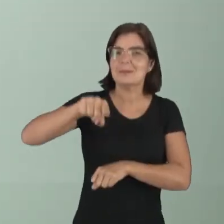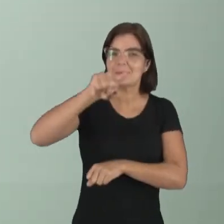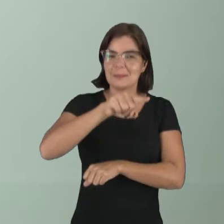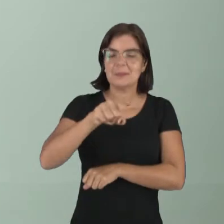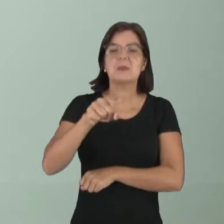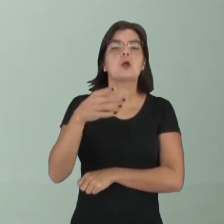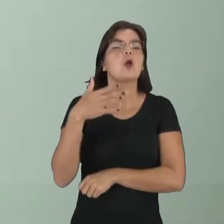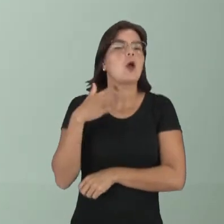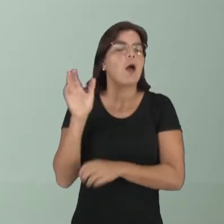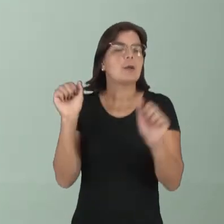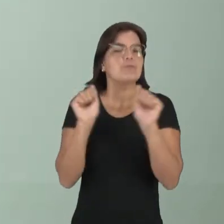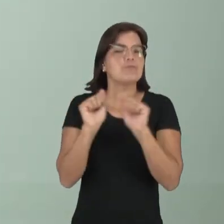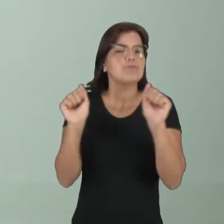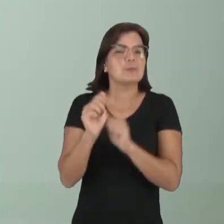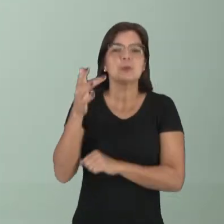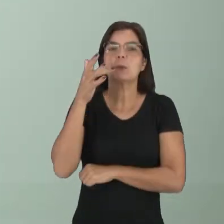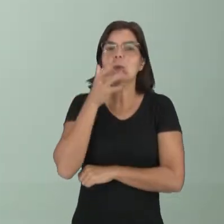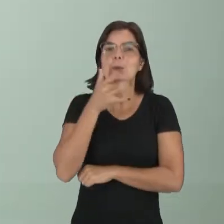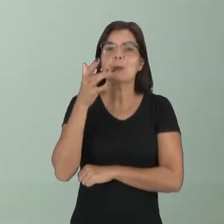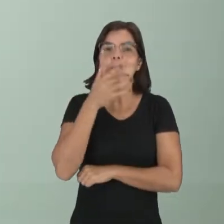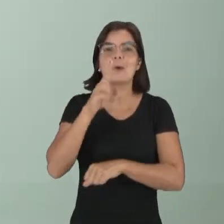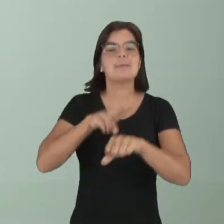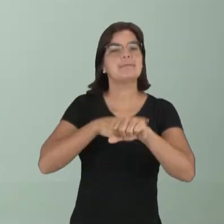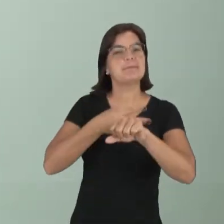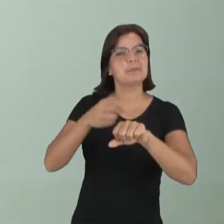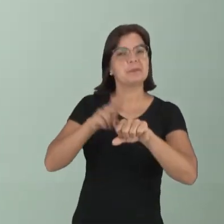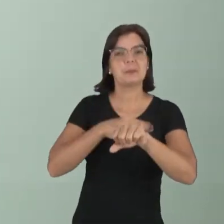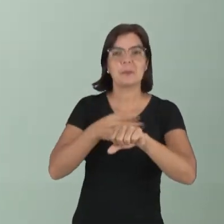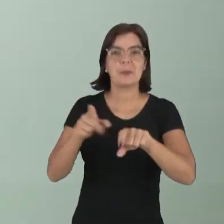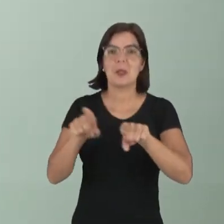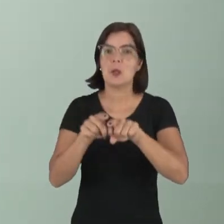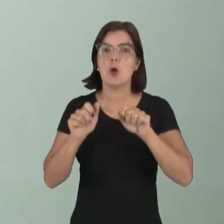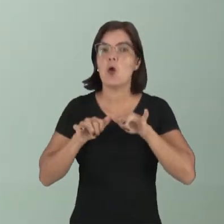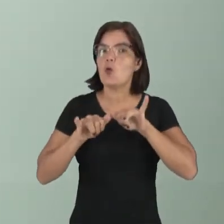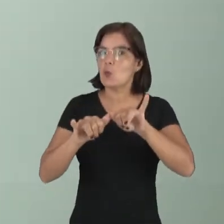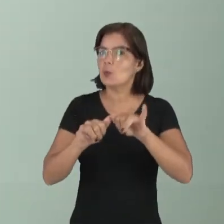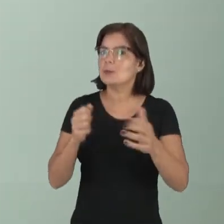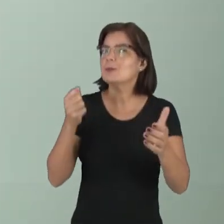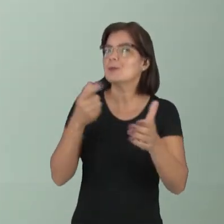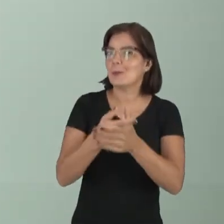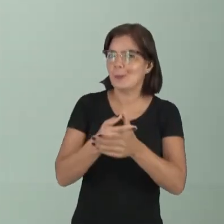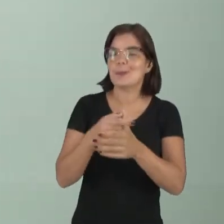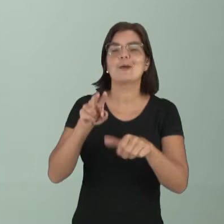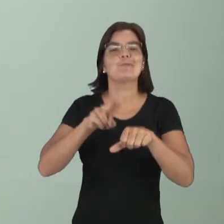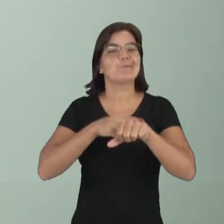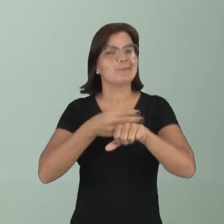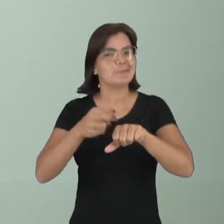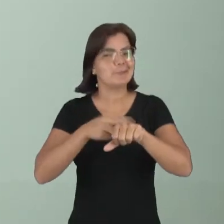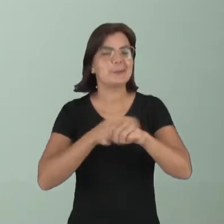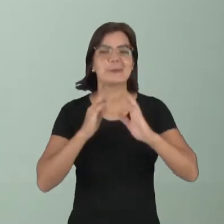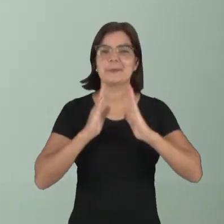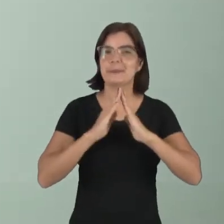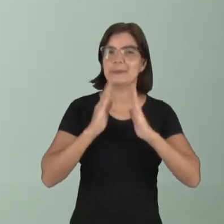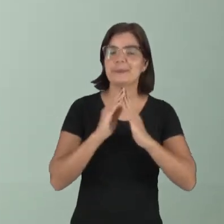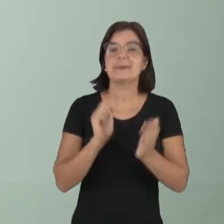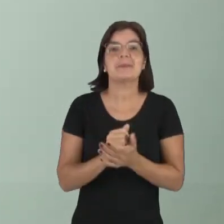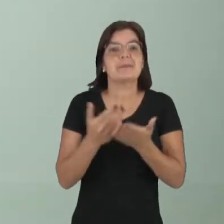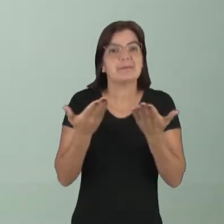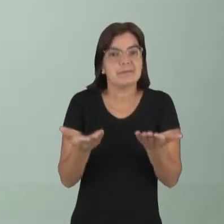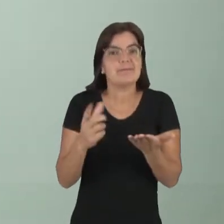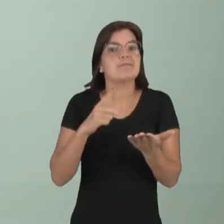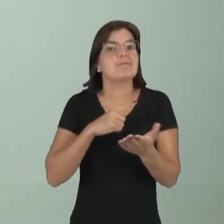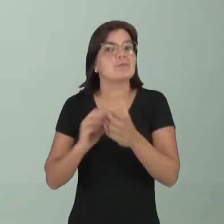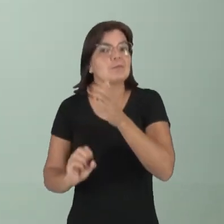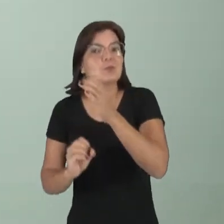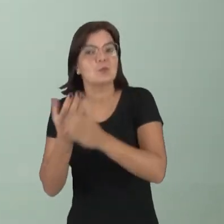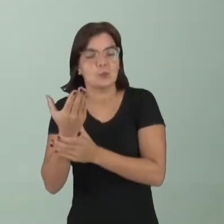até chocólatras, adoram chocolate e não vão ao supermercado sem trazer chocolate para estar em casa. Então ele tem